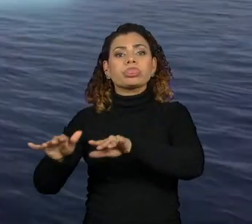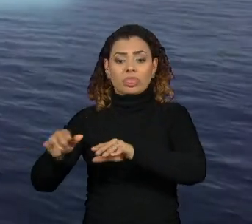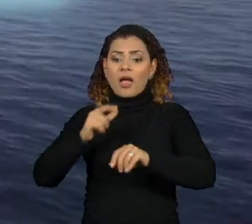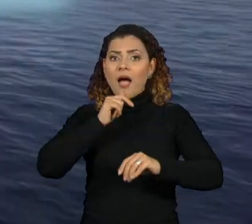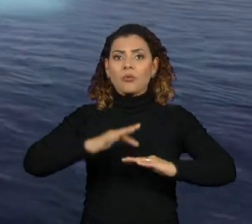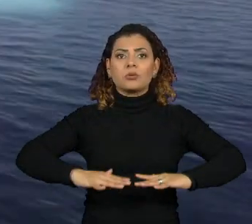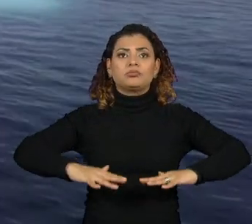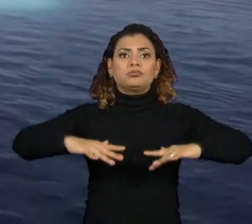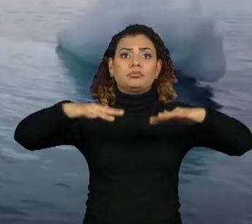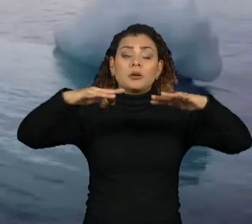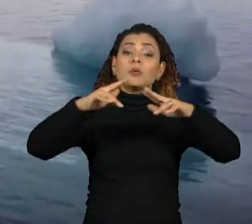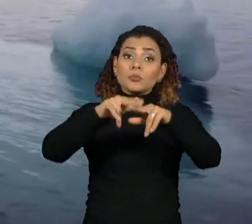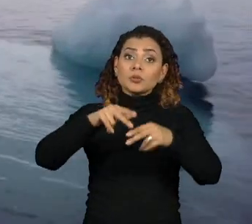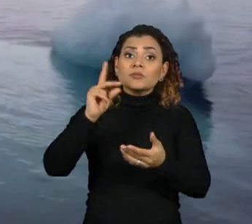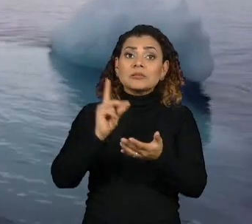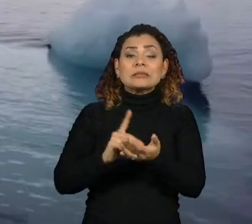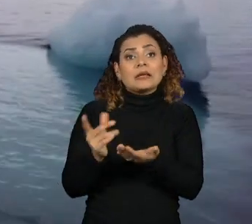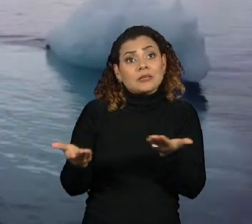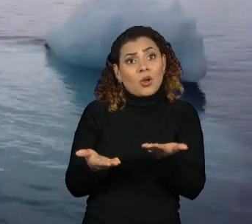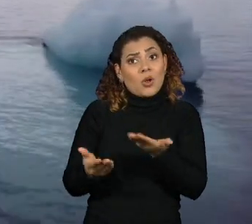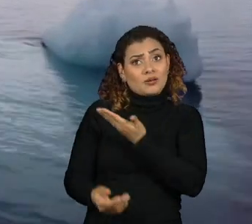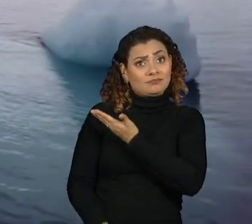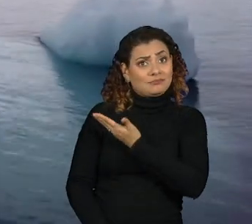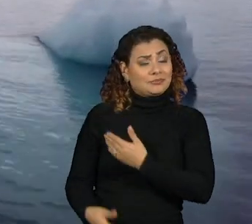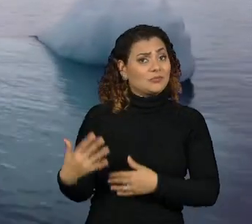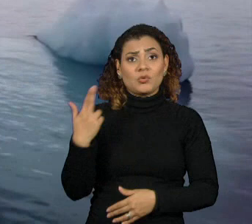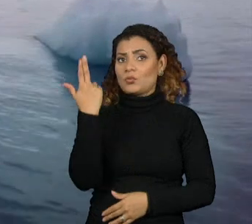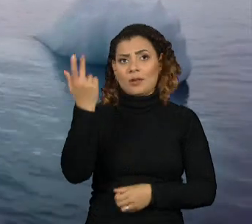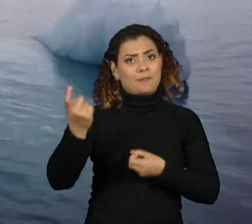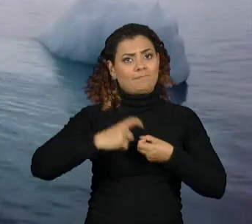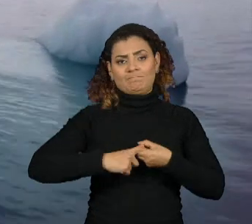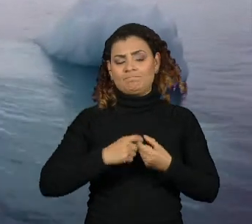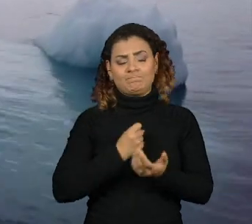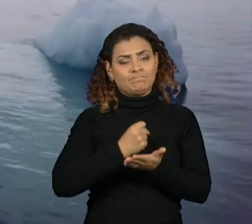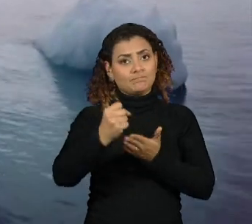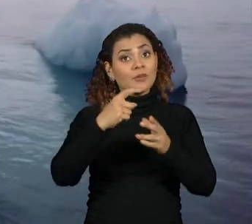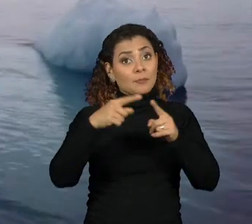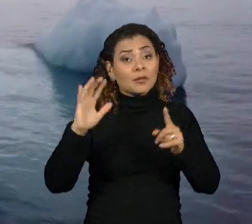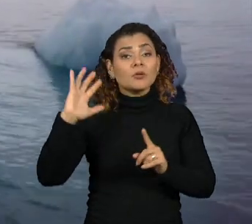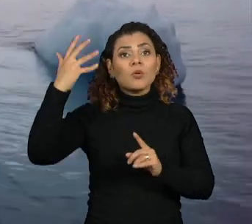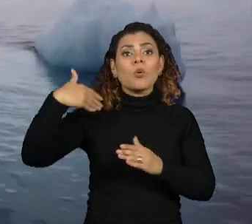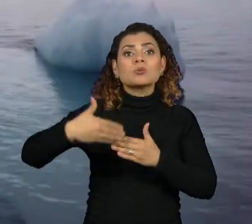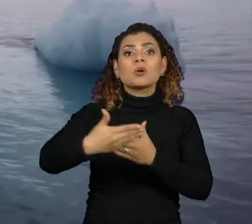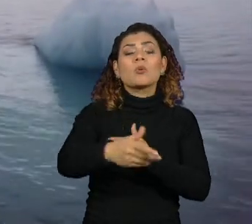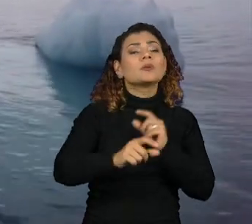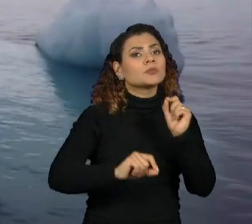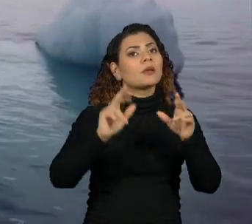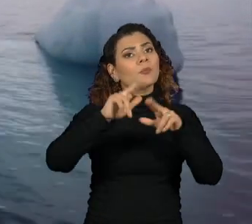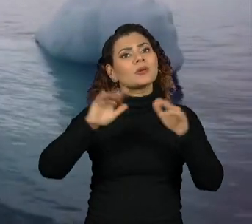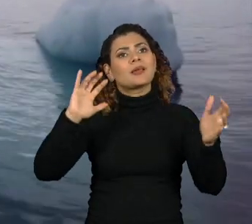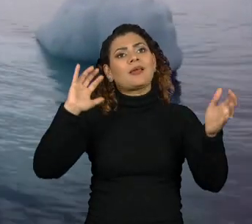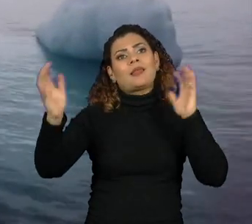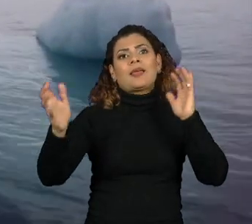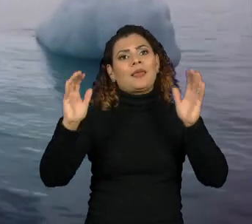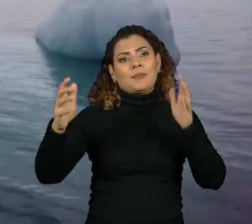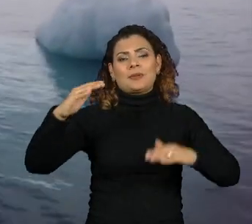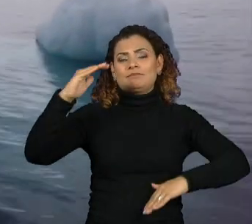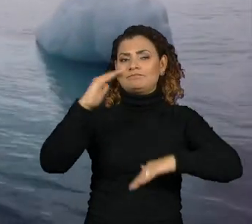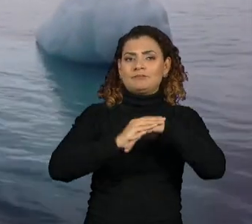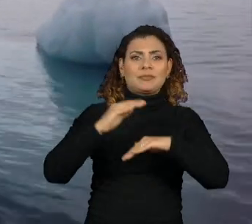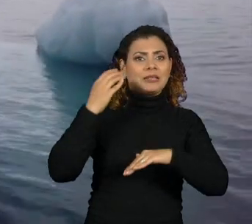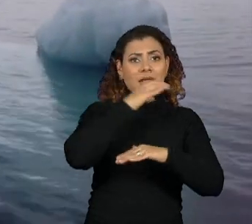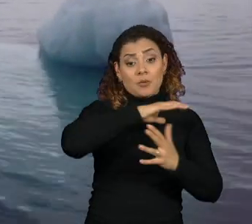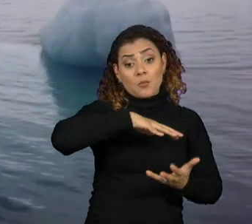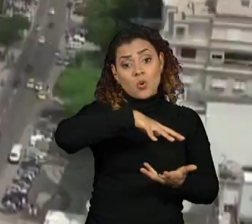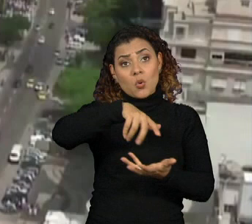1850 e o recuo das geleiras é sem precedentes. Consequências são os extremos climáticos que atingem o mundo